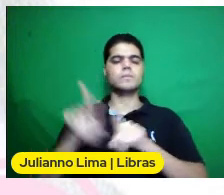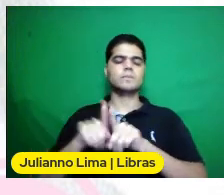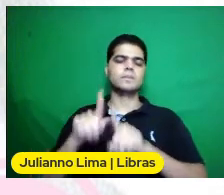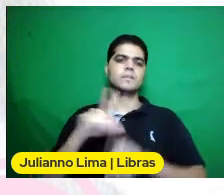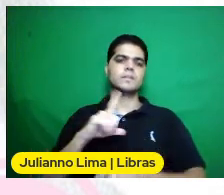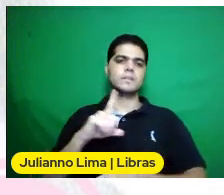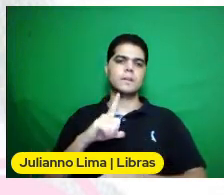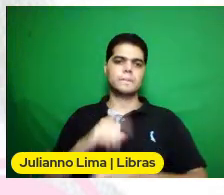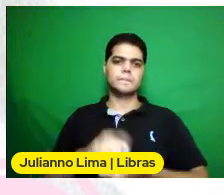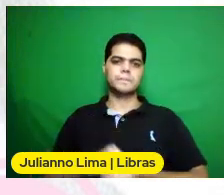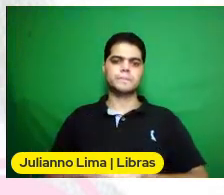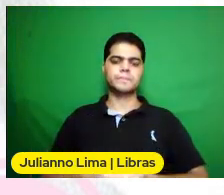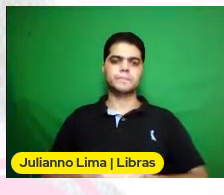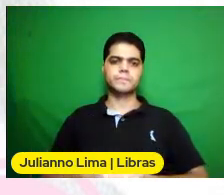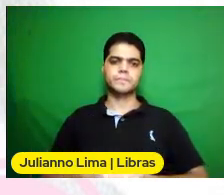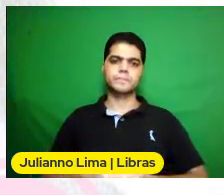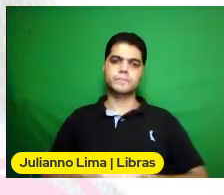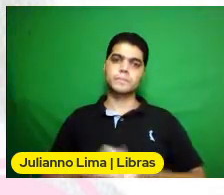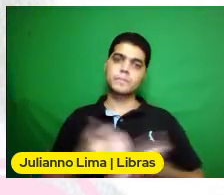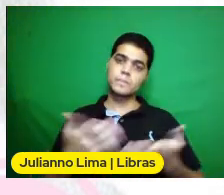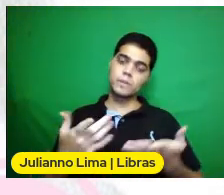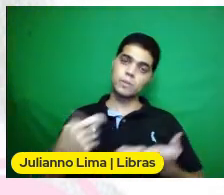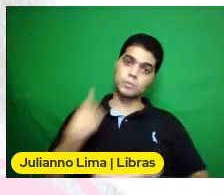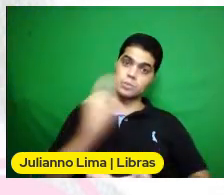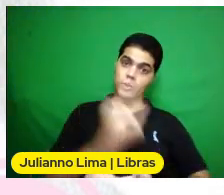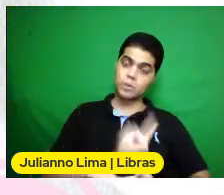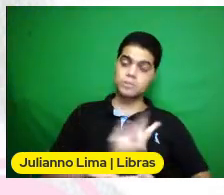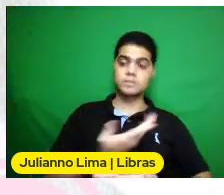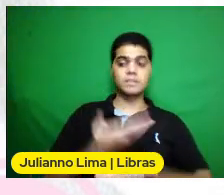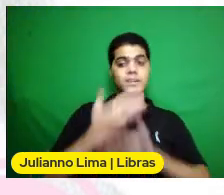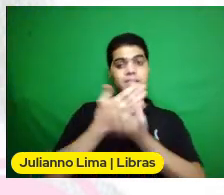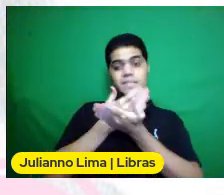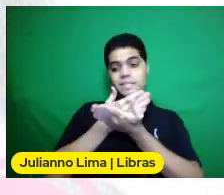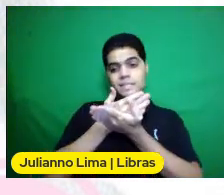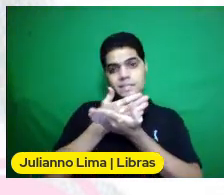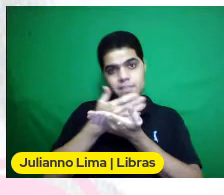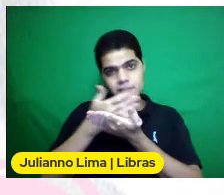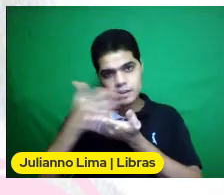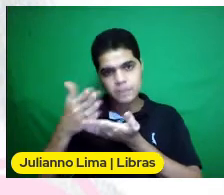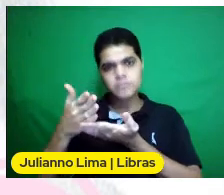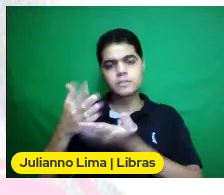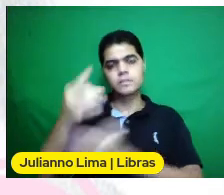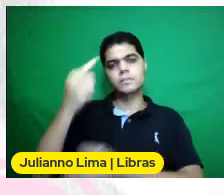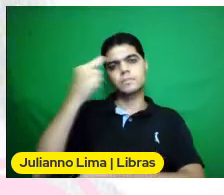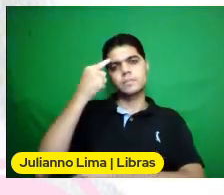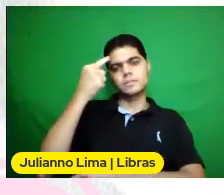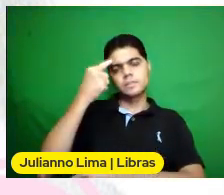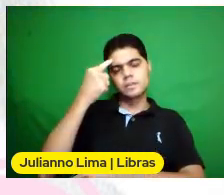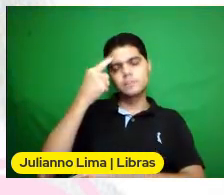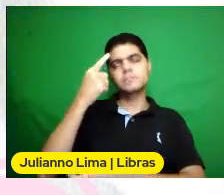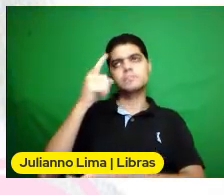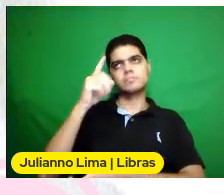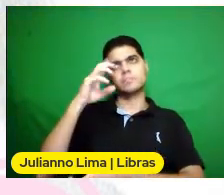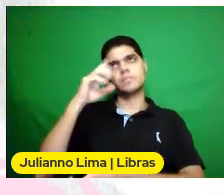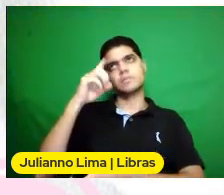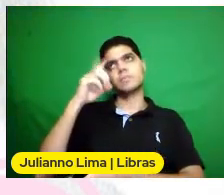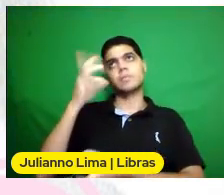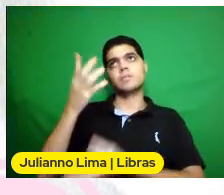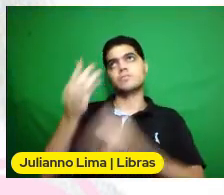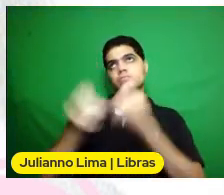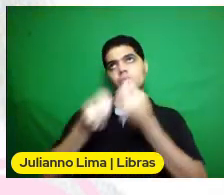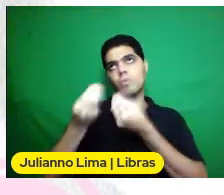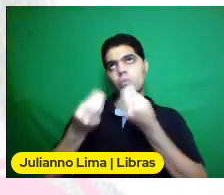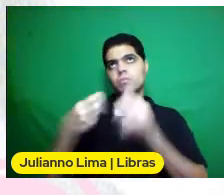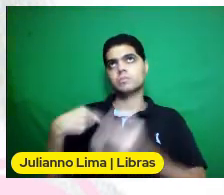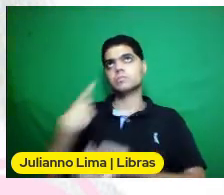A gente tá iniciando. Então, assim, a gente também tem noção do nível que estamos,